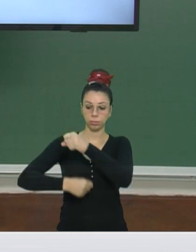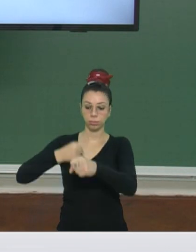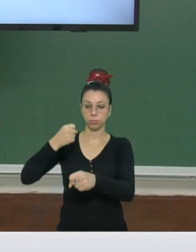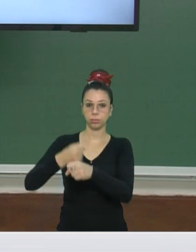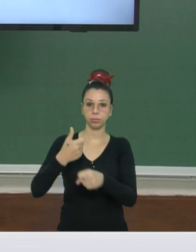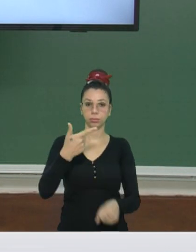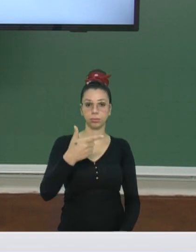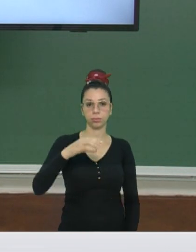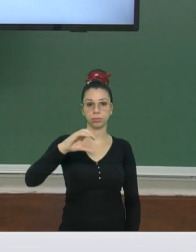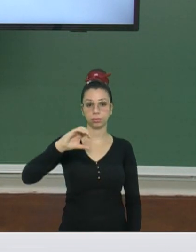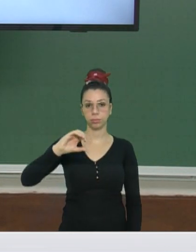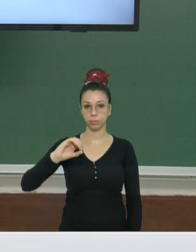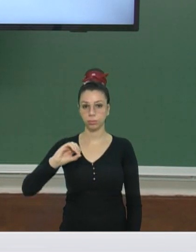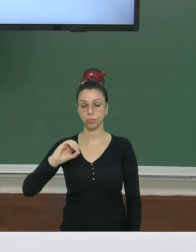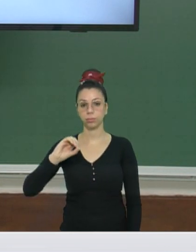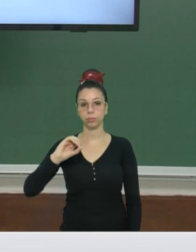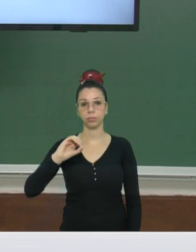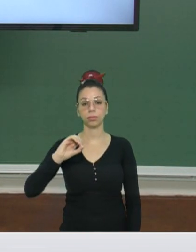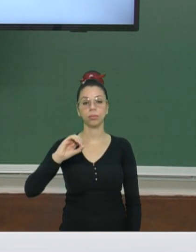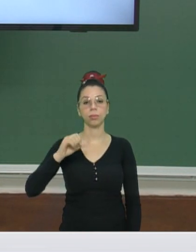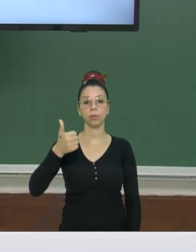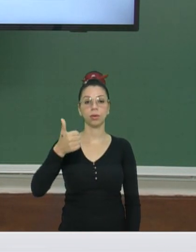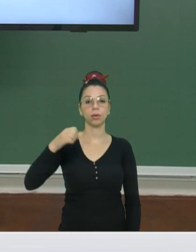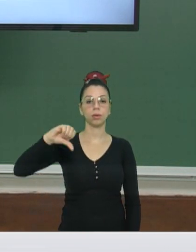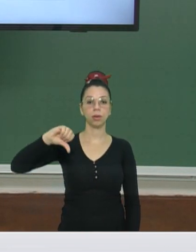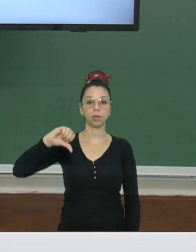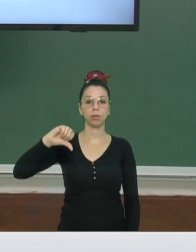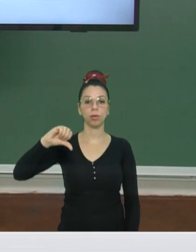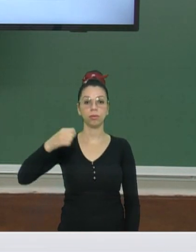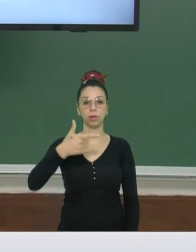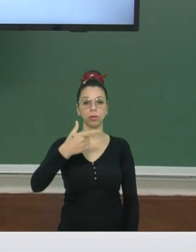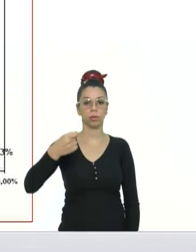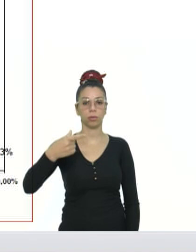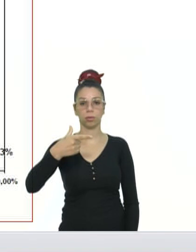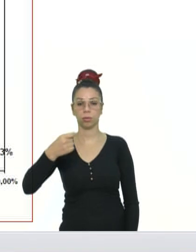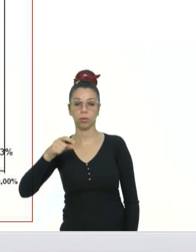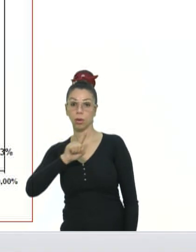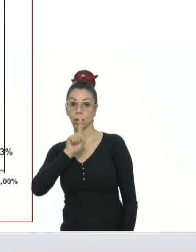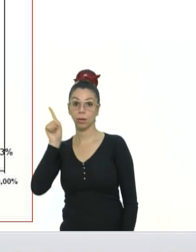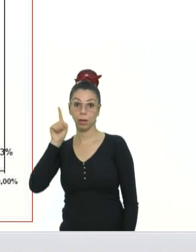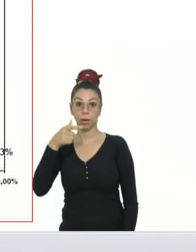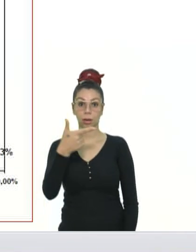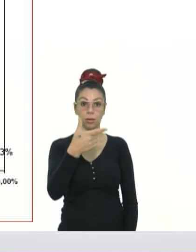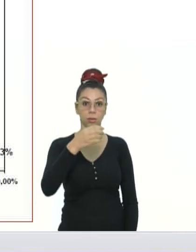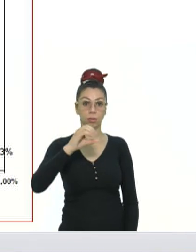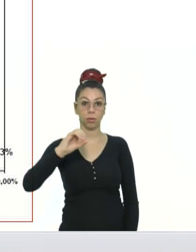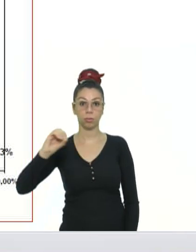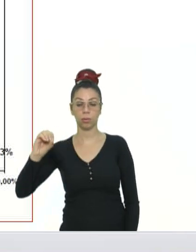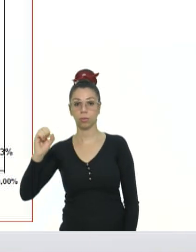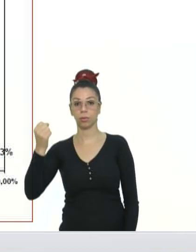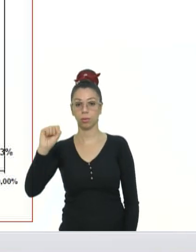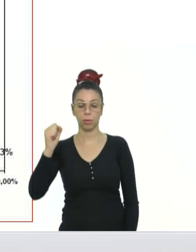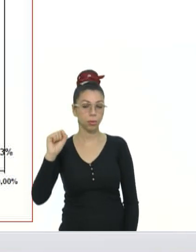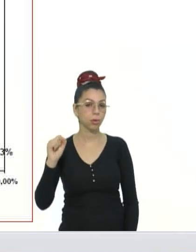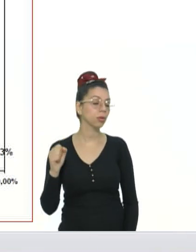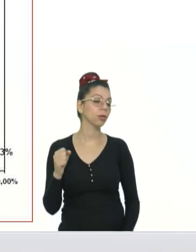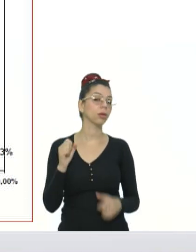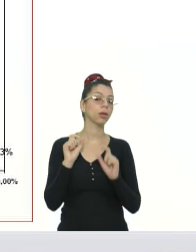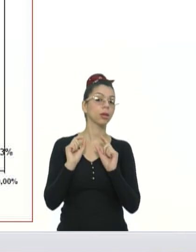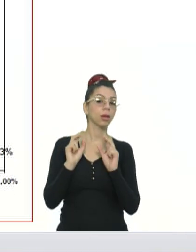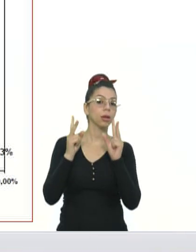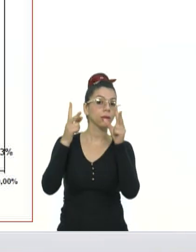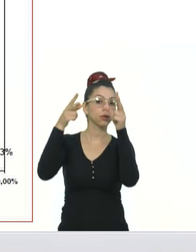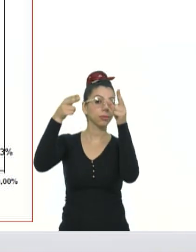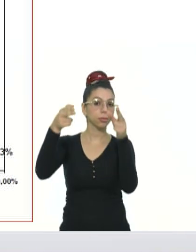2019, 2020. Tá? Esse daqui é de 2008, que faz as mesmas